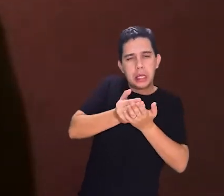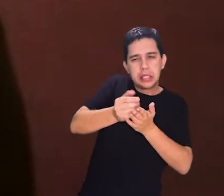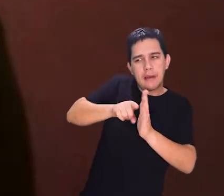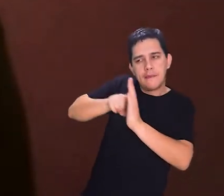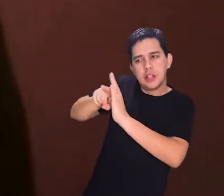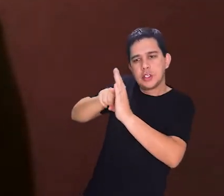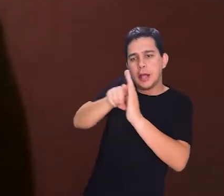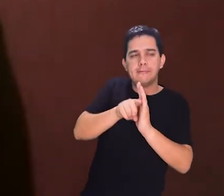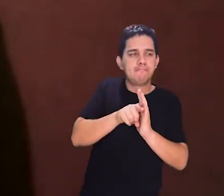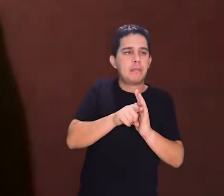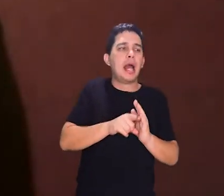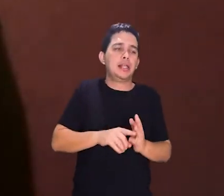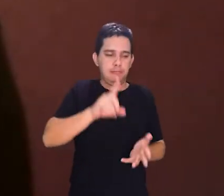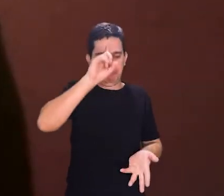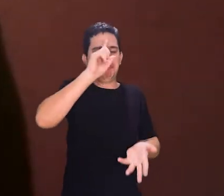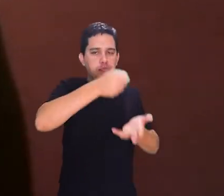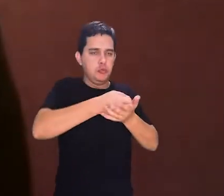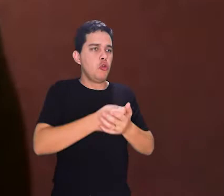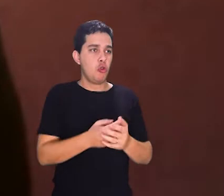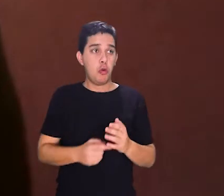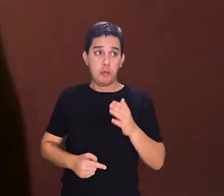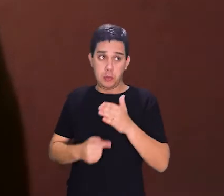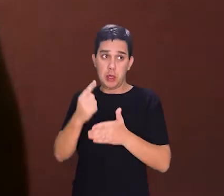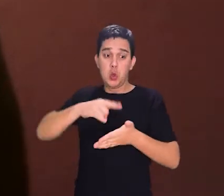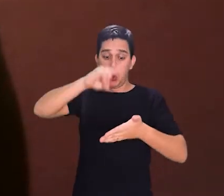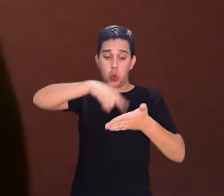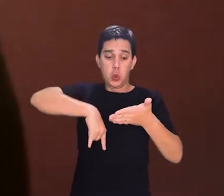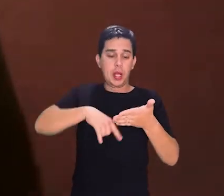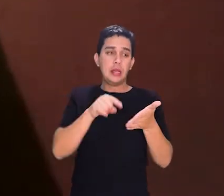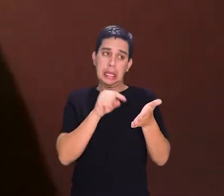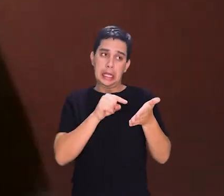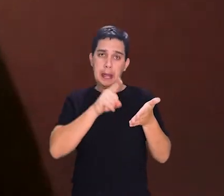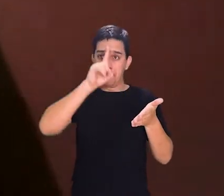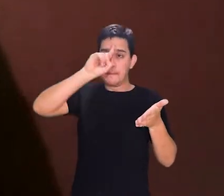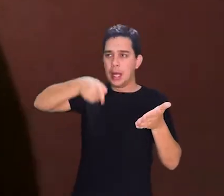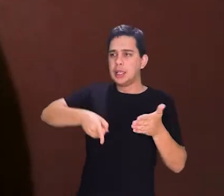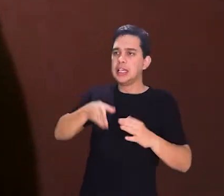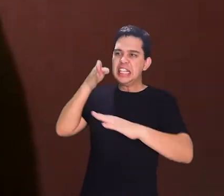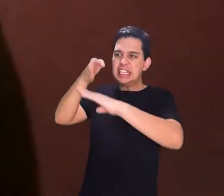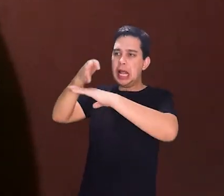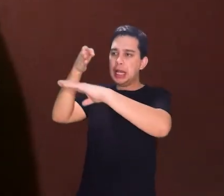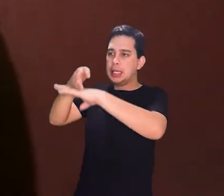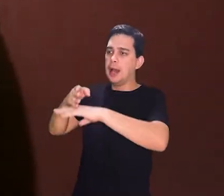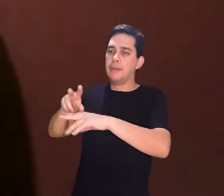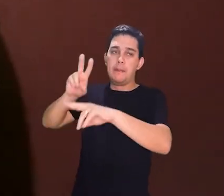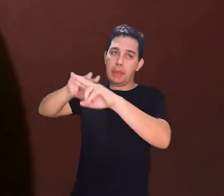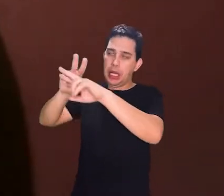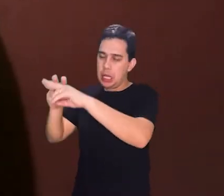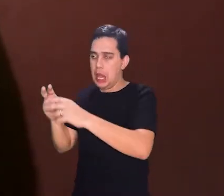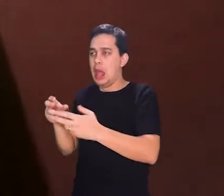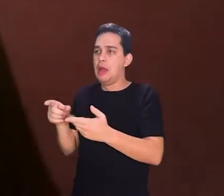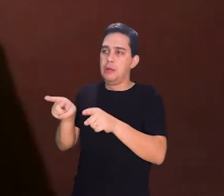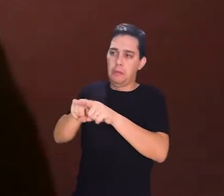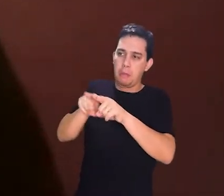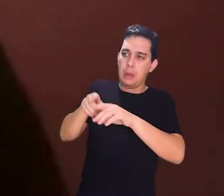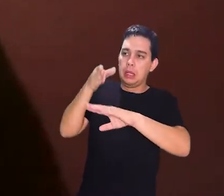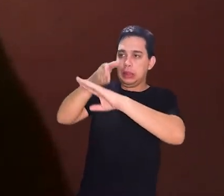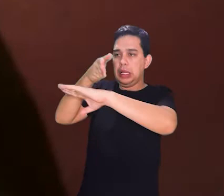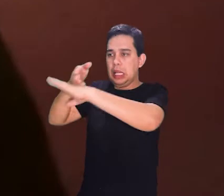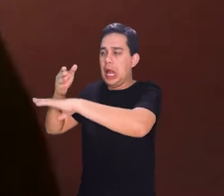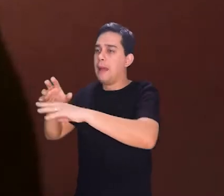fazer uma busca e apreensão, inicialmente, busca e apreensão, na primeira fase, para